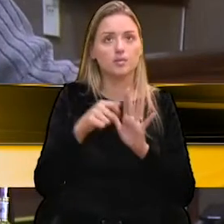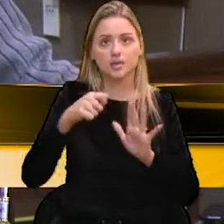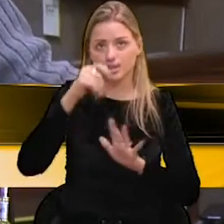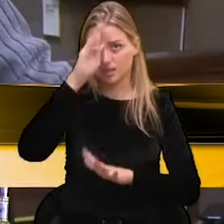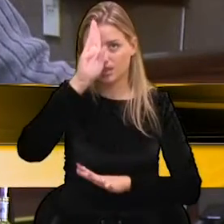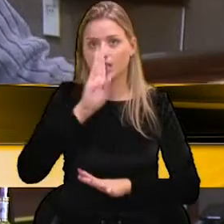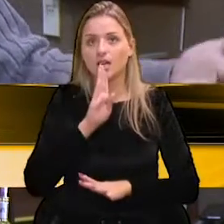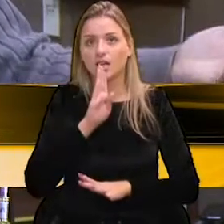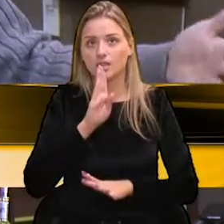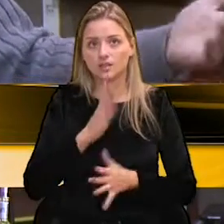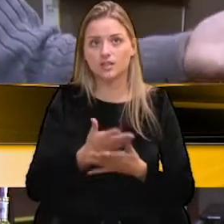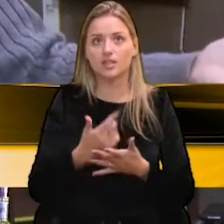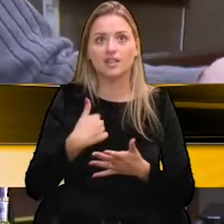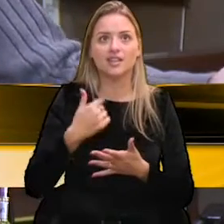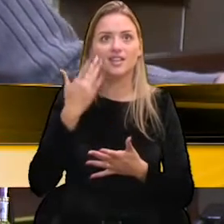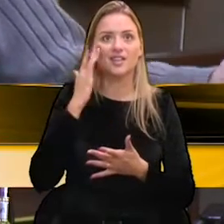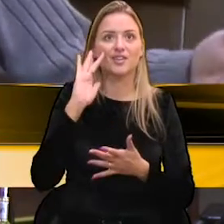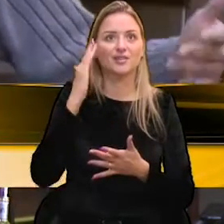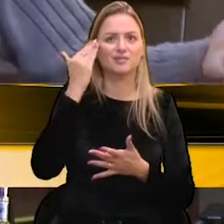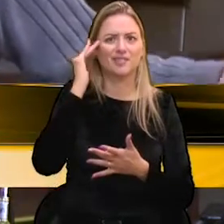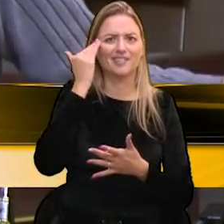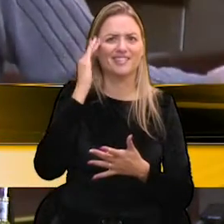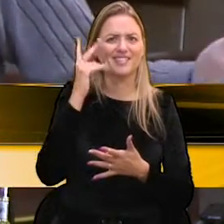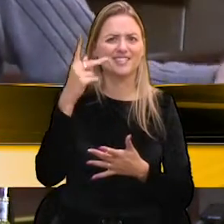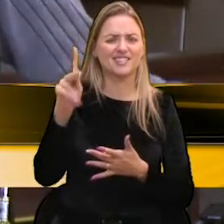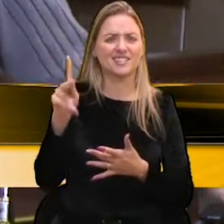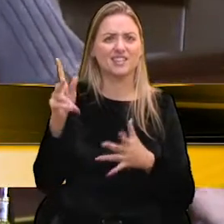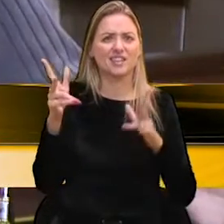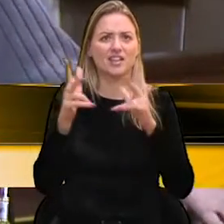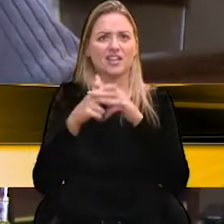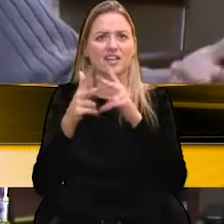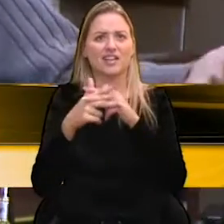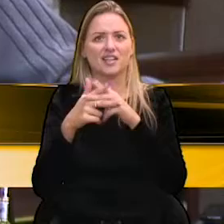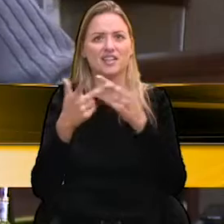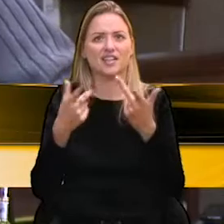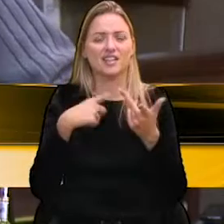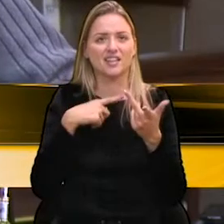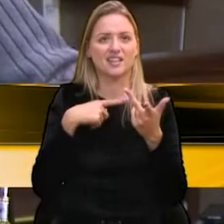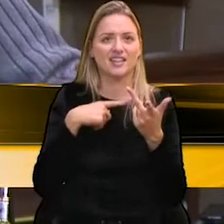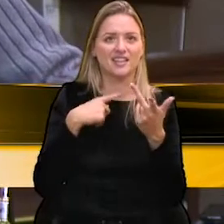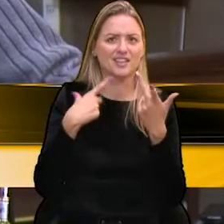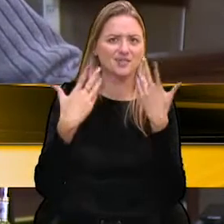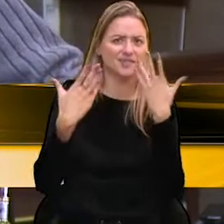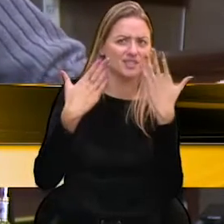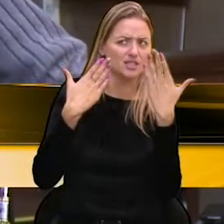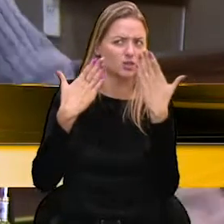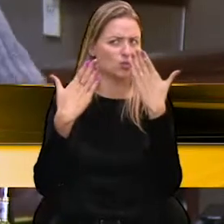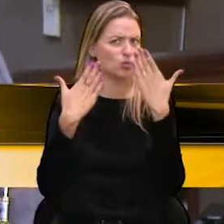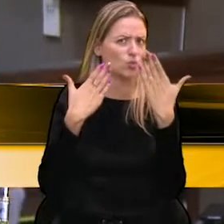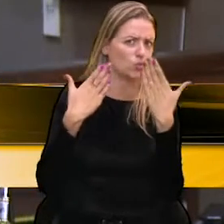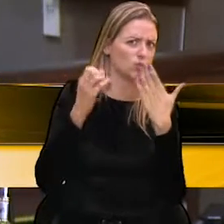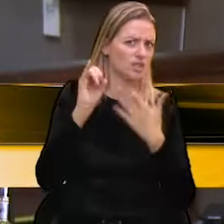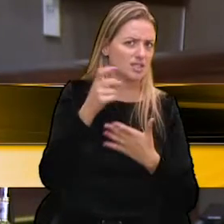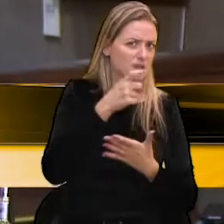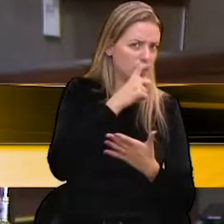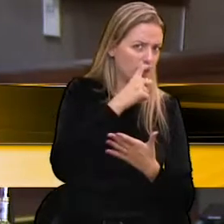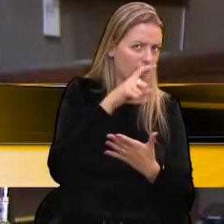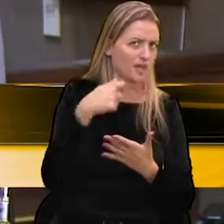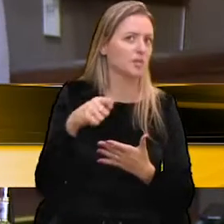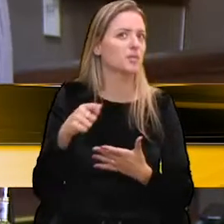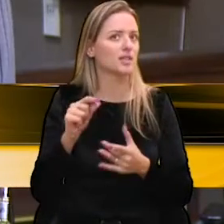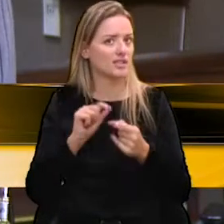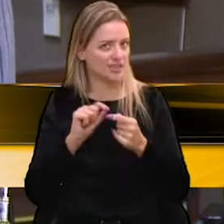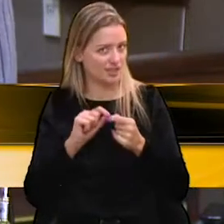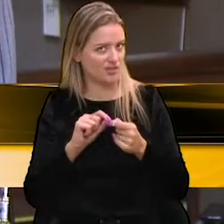gratuito. Então eu não entendi o argumento do senhor que qualquer briga de casal, bom, se o marido tem desconfiança que não é pai da criança, tem que fazer o exame de